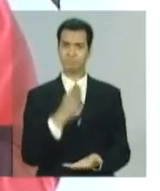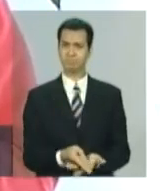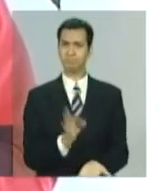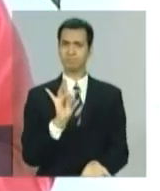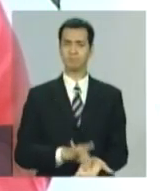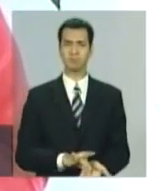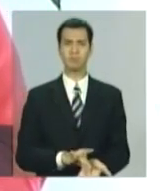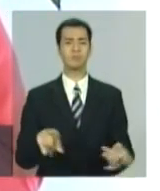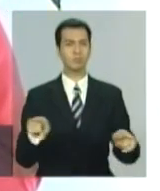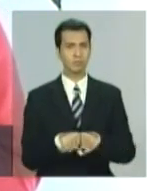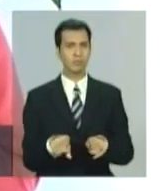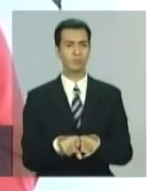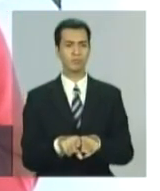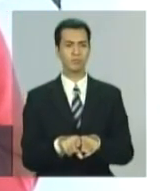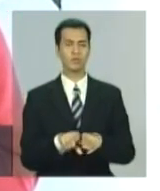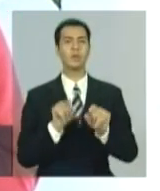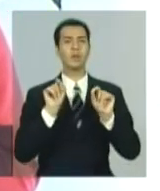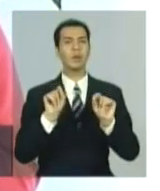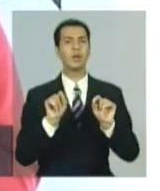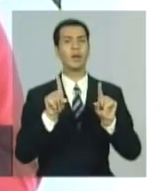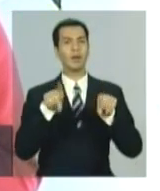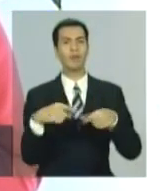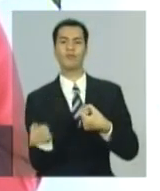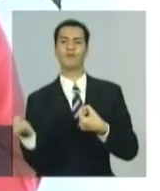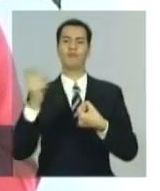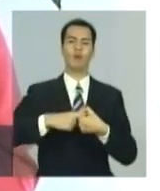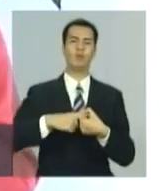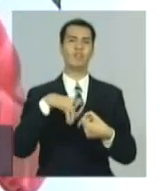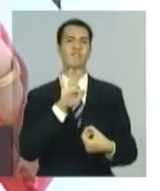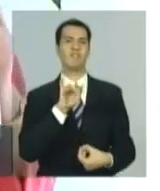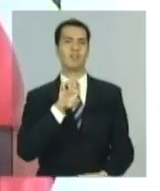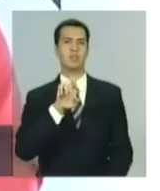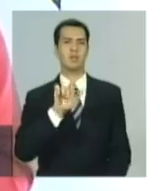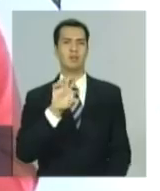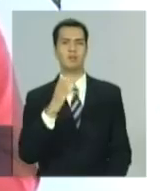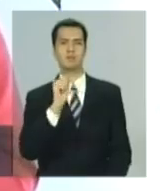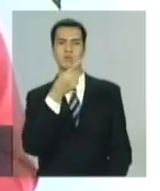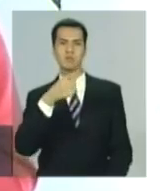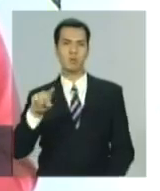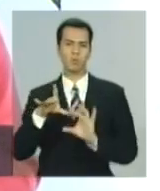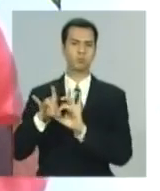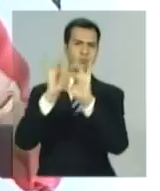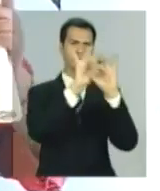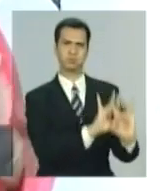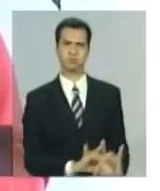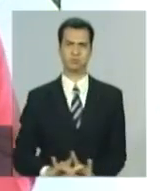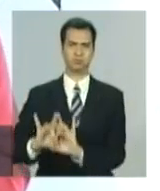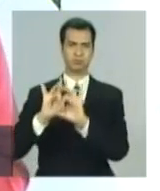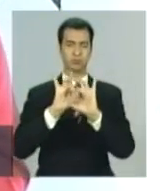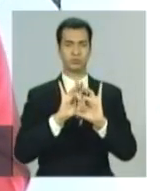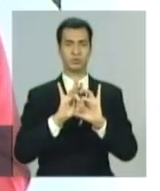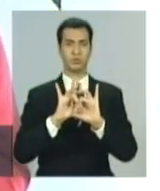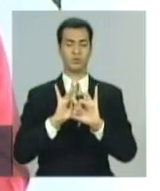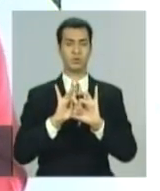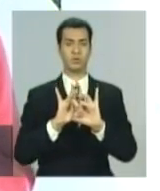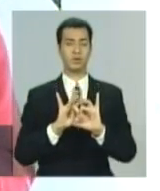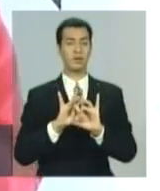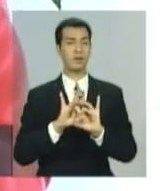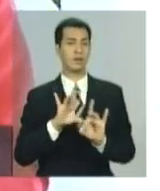dúvida, também é o resgate federativo do papel dentro da federação, no espaço